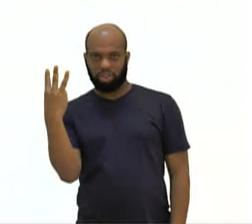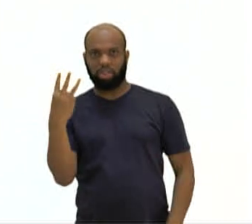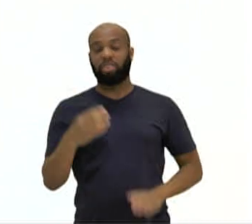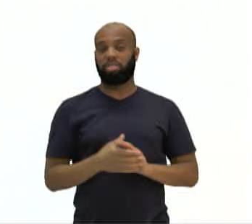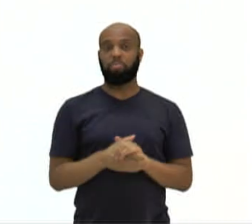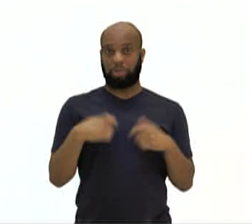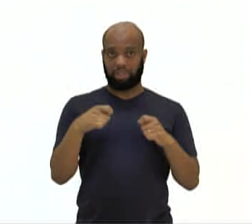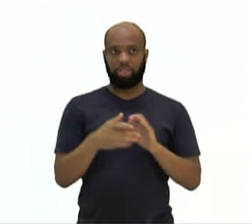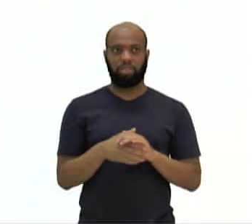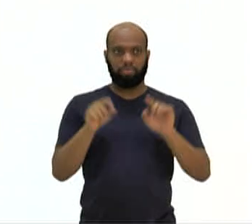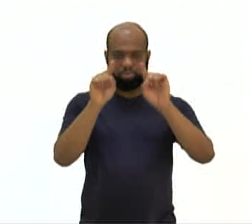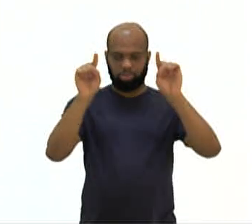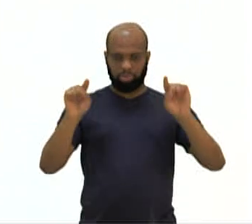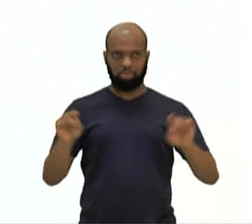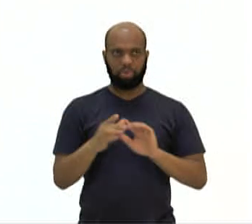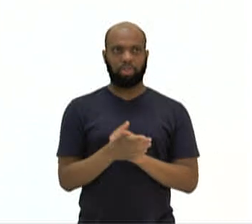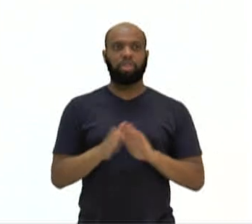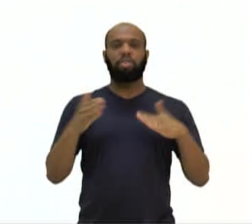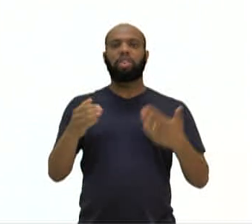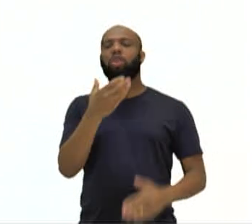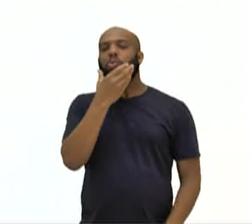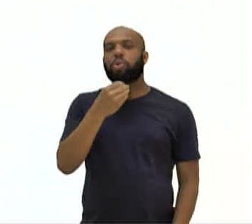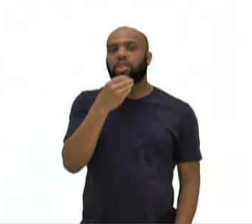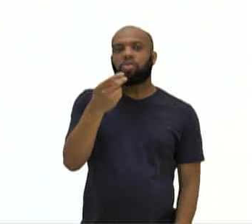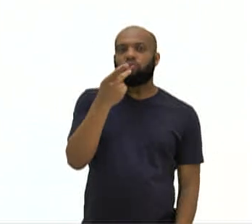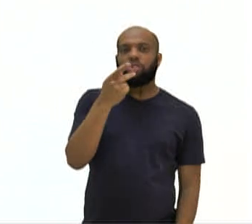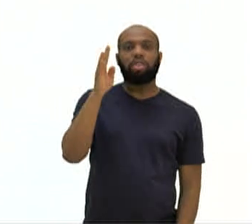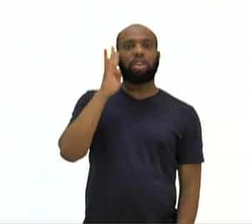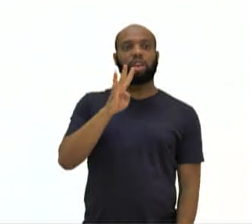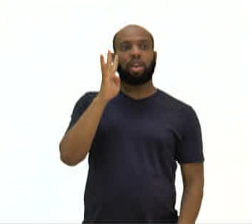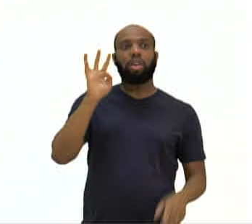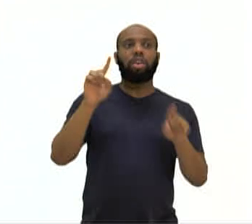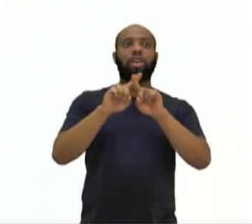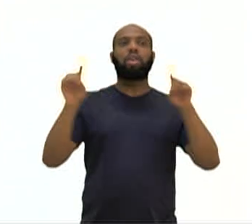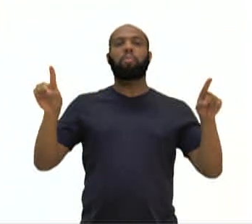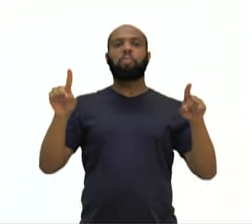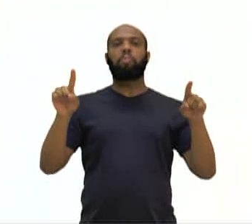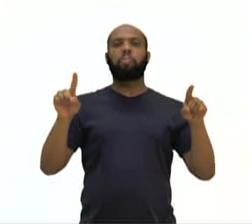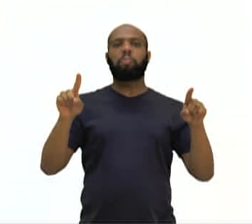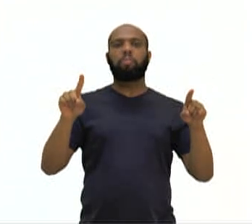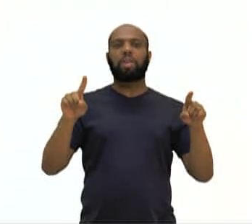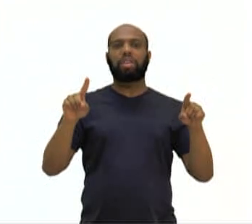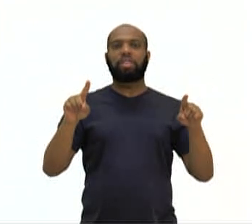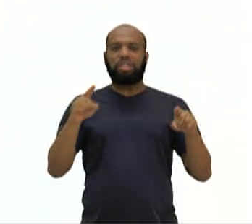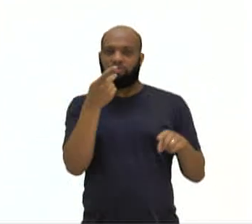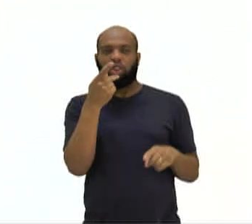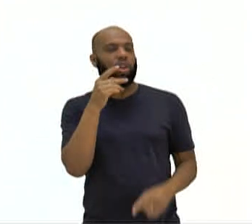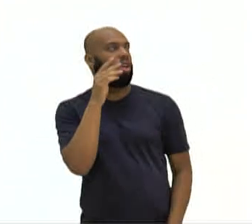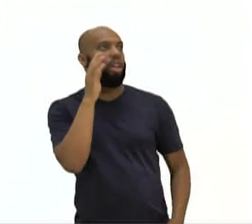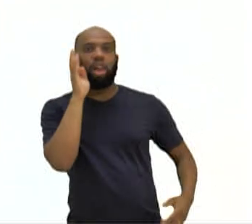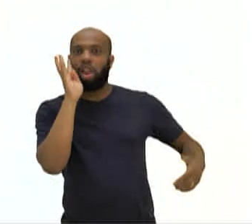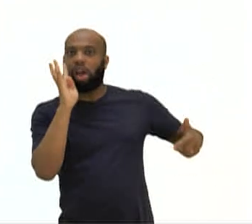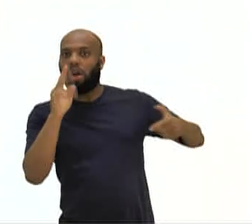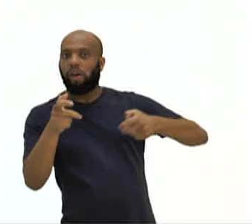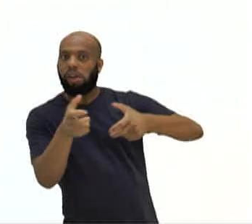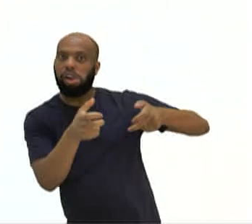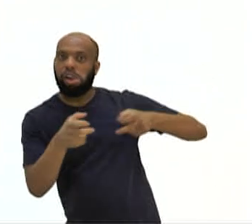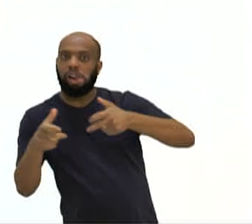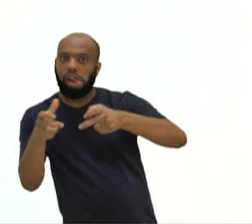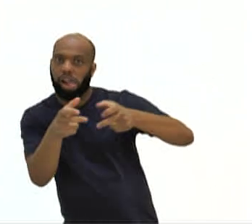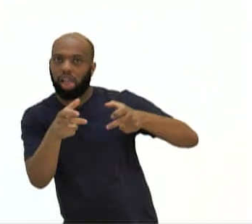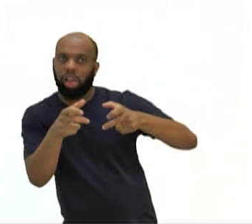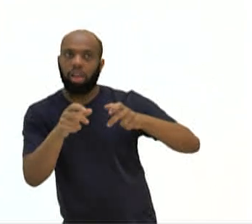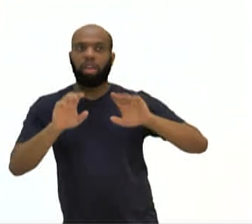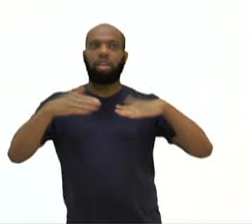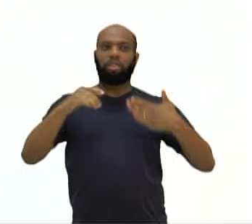pontinho. O garoto disse, legal, mas não desviou os olhos da tela. A expressão